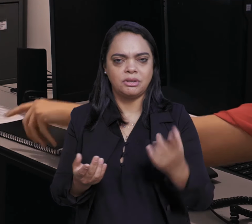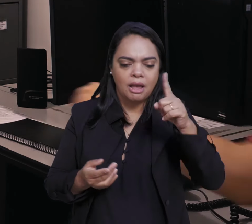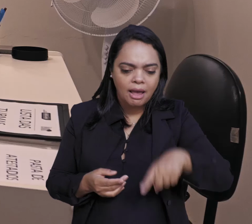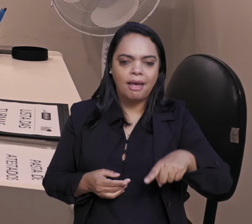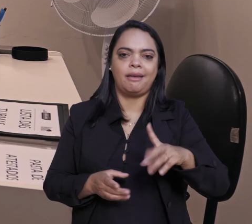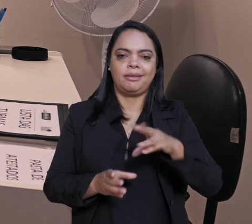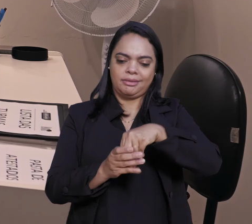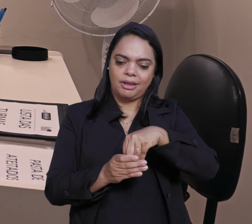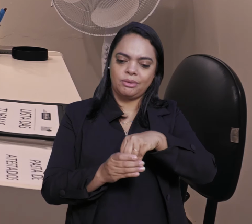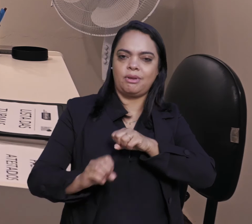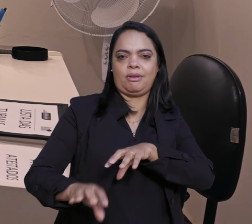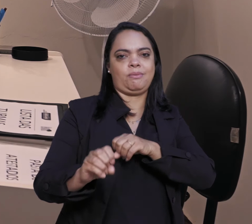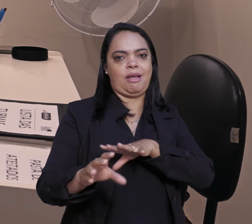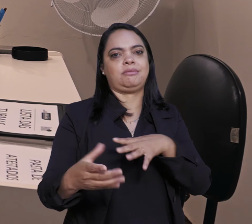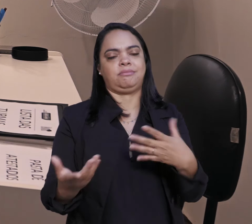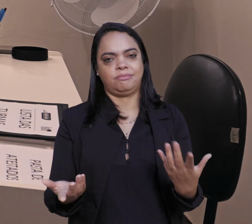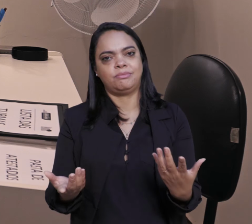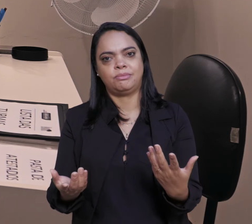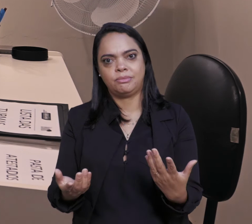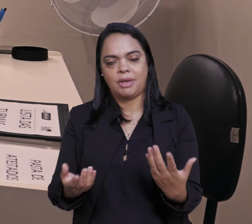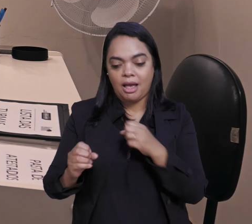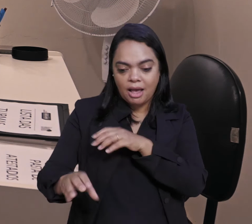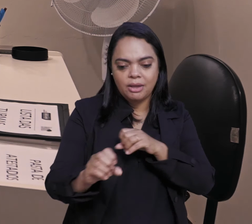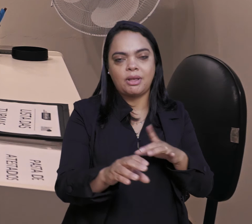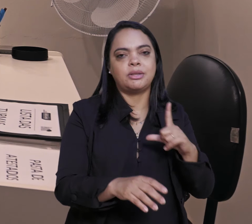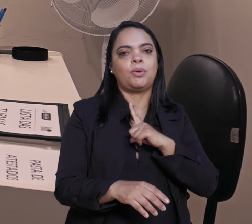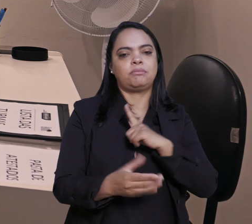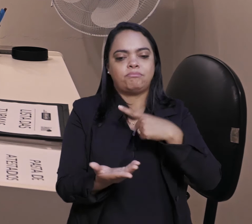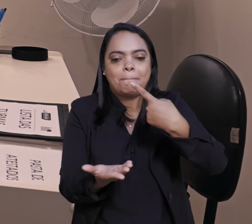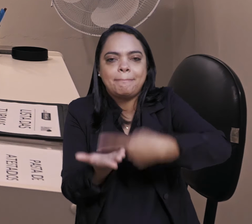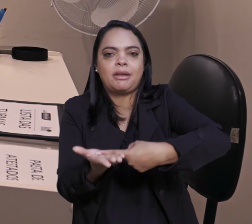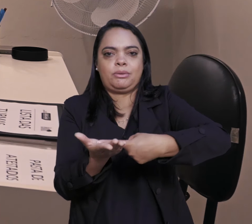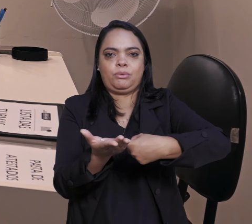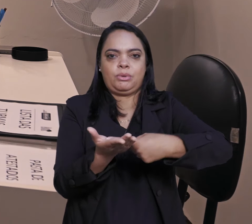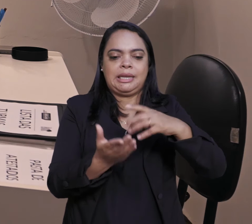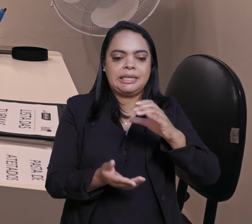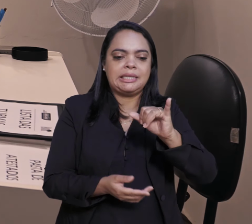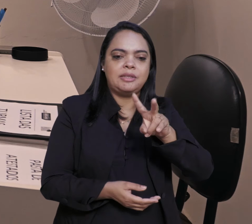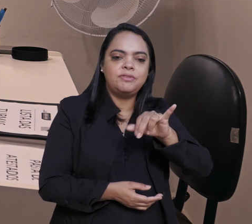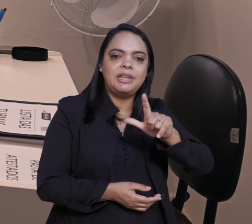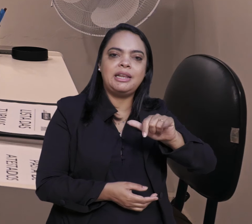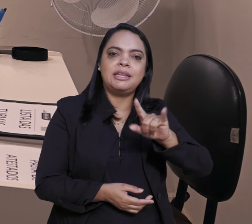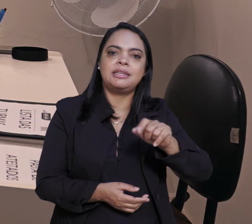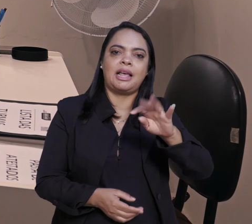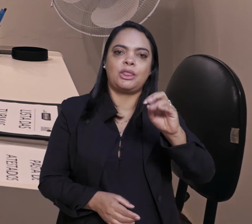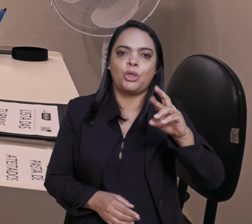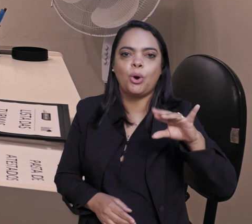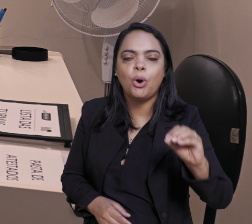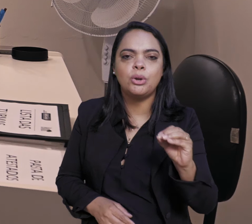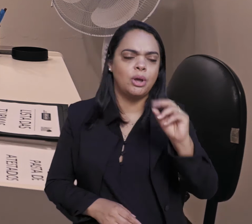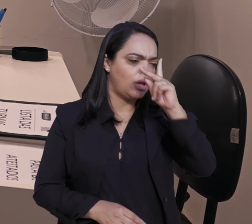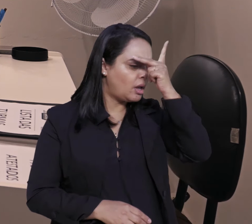é pela via da educação. É ela que instaura um pacto civilizatório. no qual sujeitos possam viver em